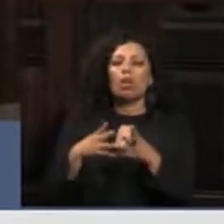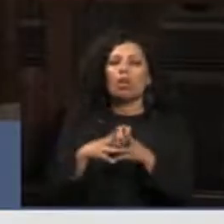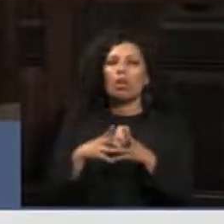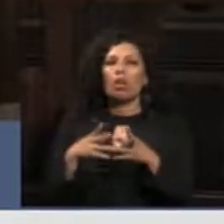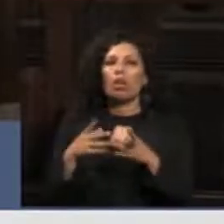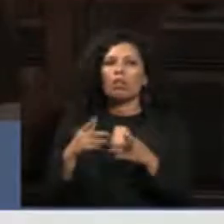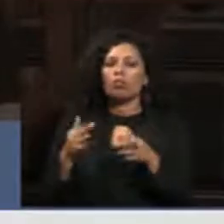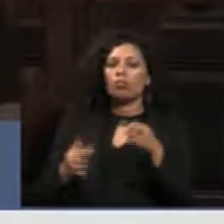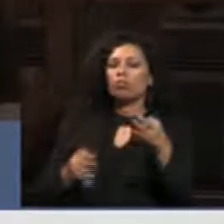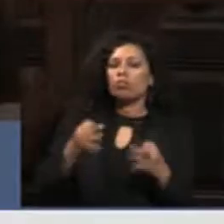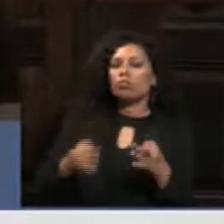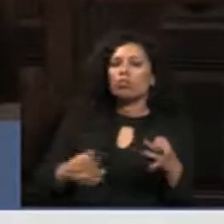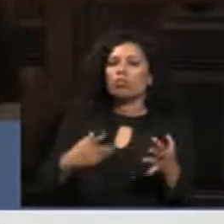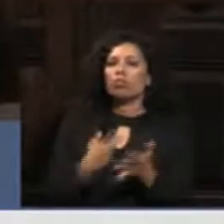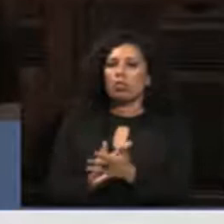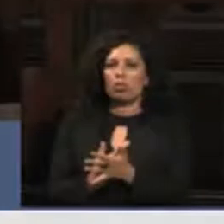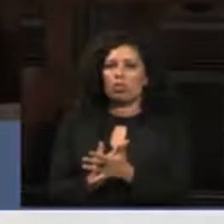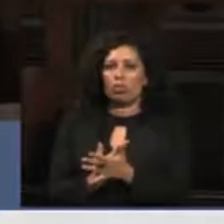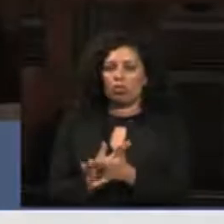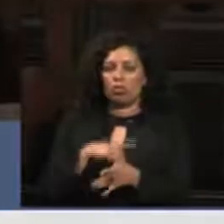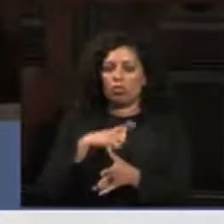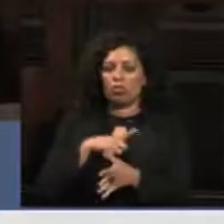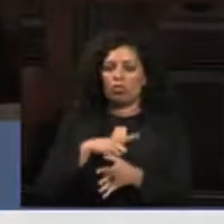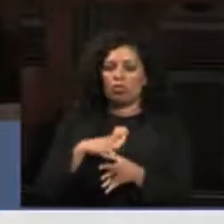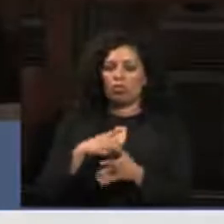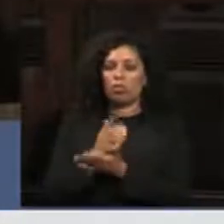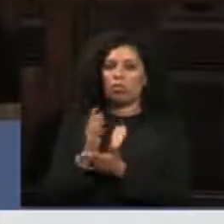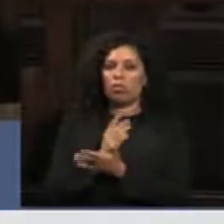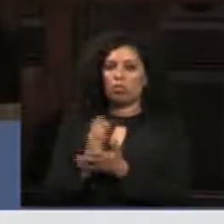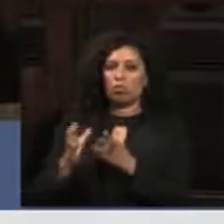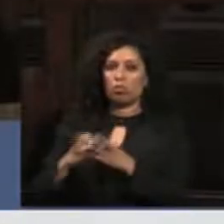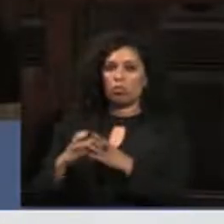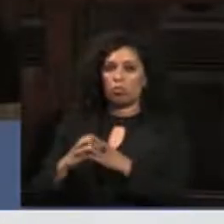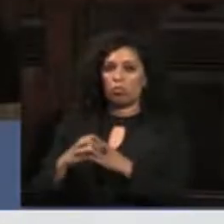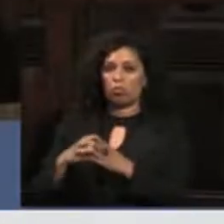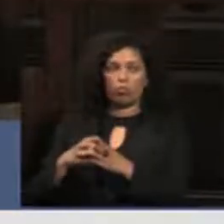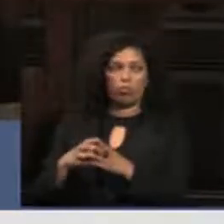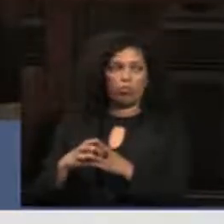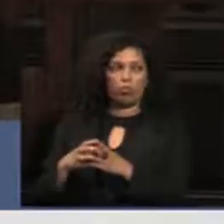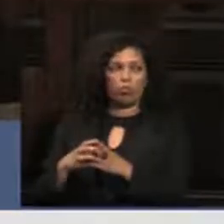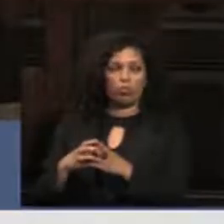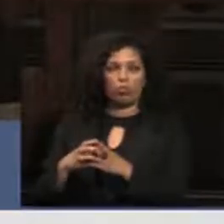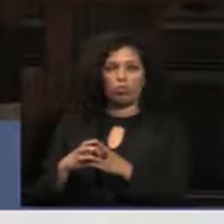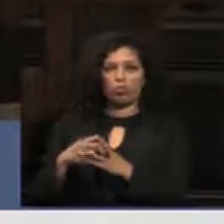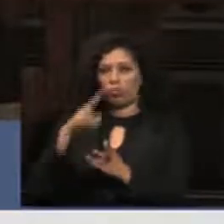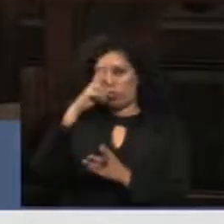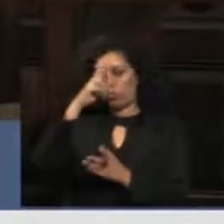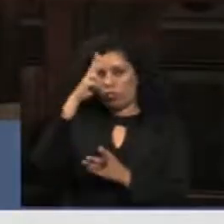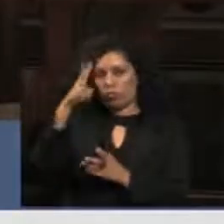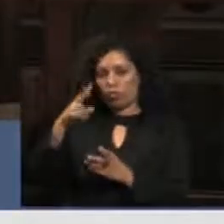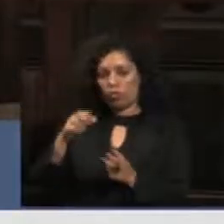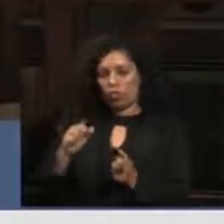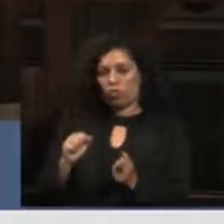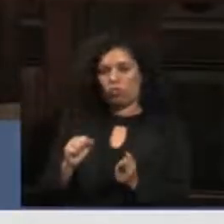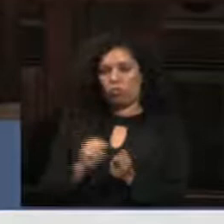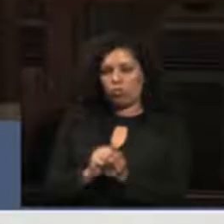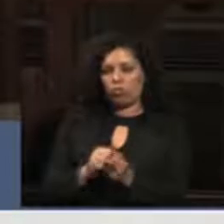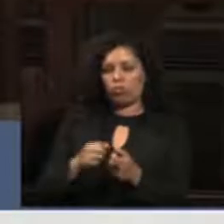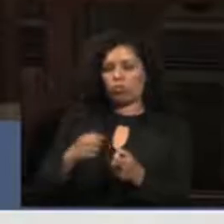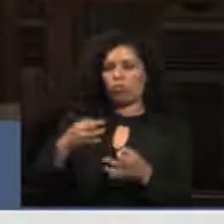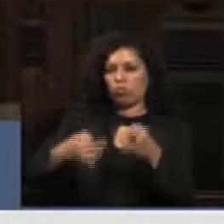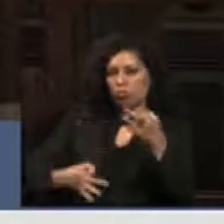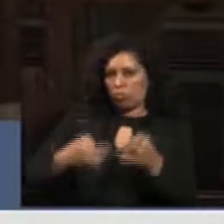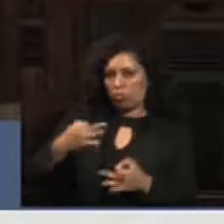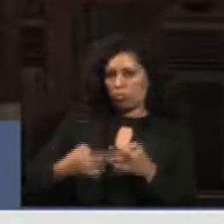justiça, onde alguns grupos eram foco da ação policial ou do judiciário,